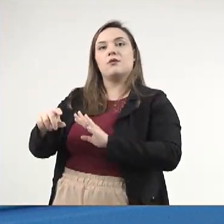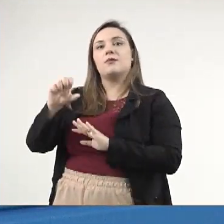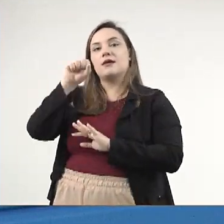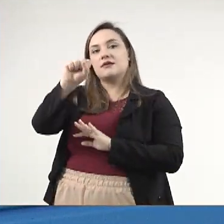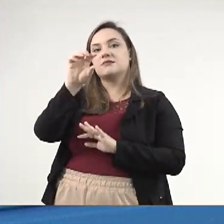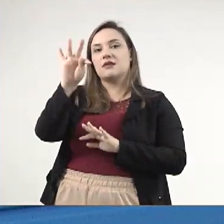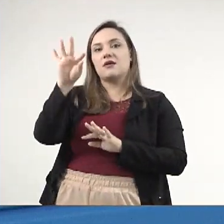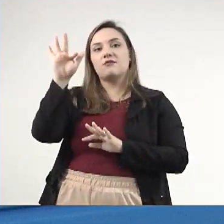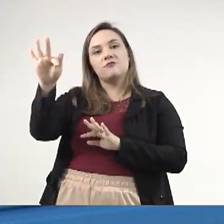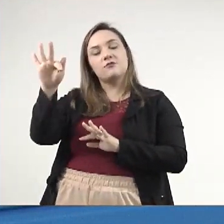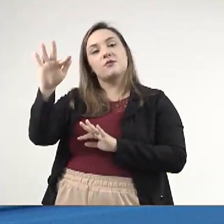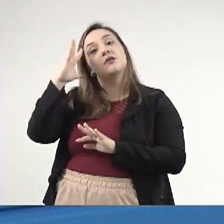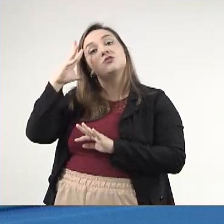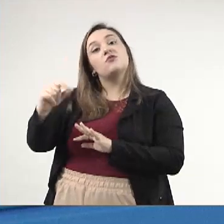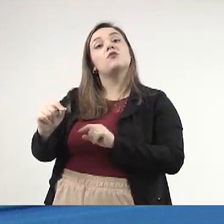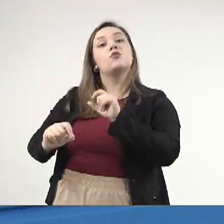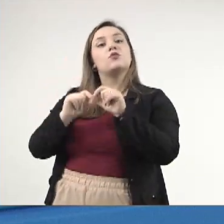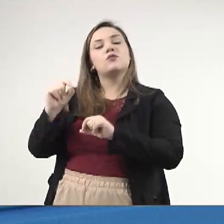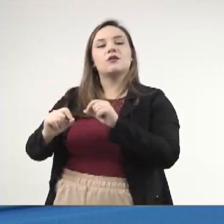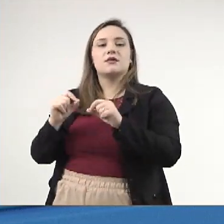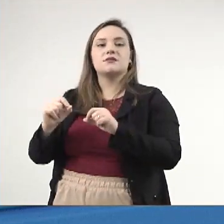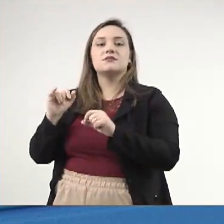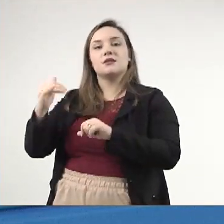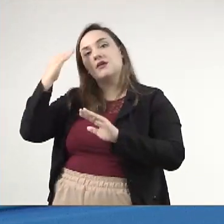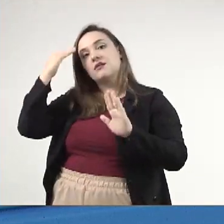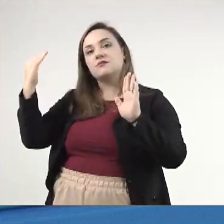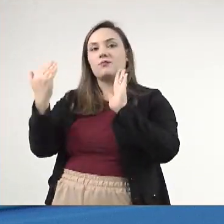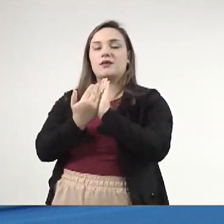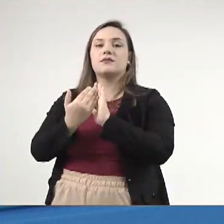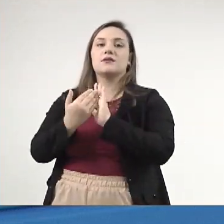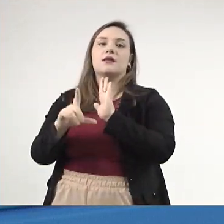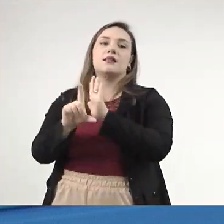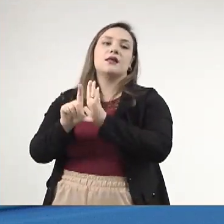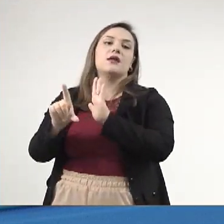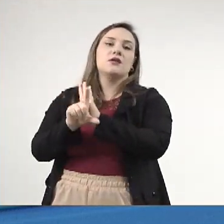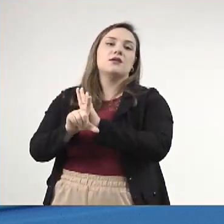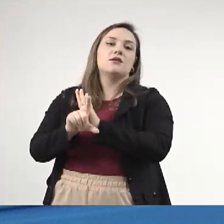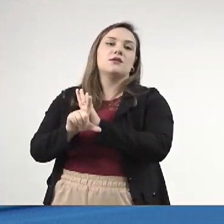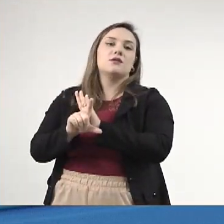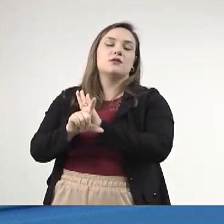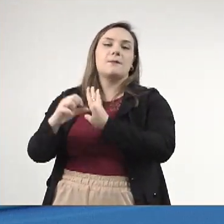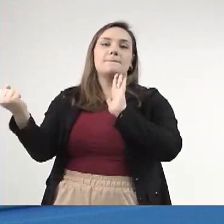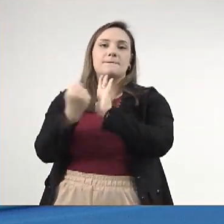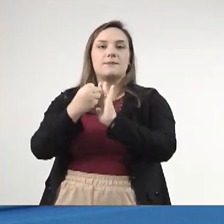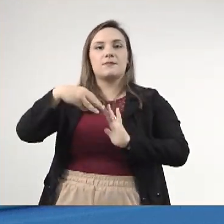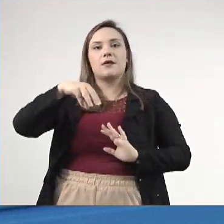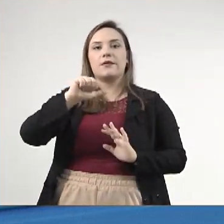Federal, que tem por objetivo discutir a constitucionalidade da Lei do Marco Temporal número